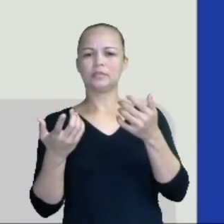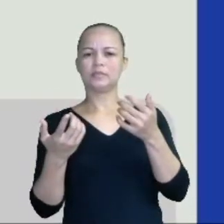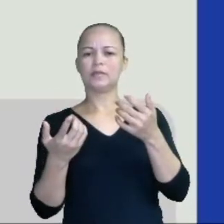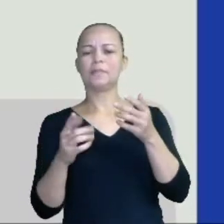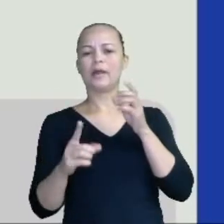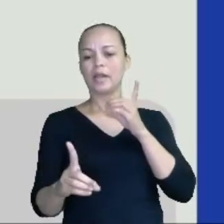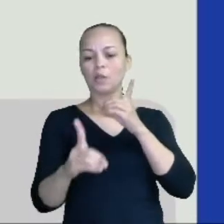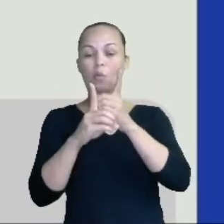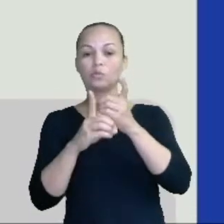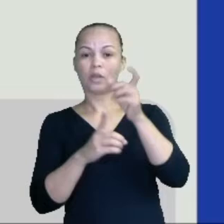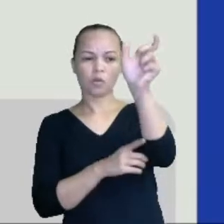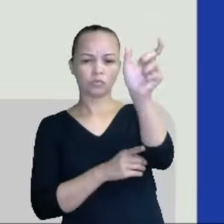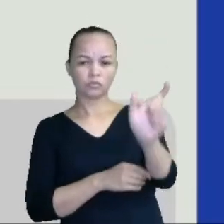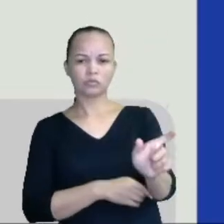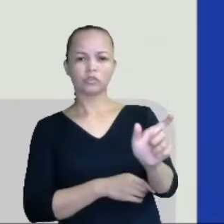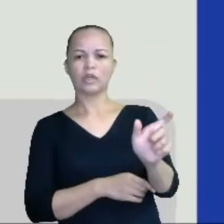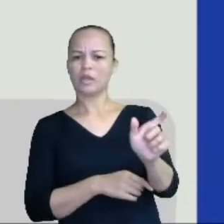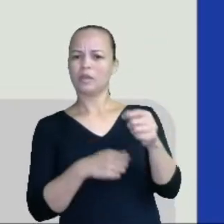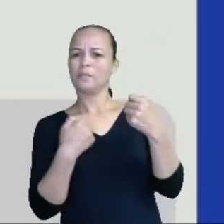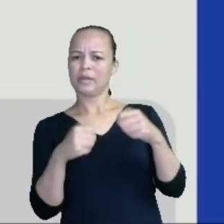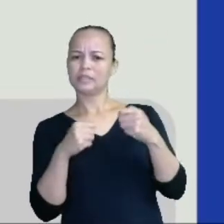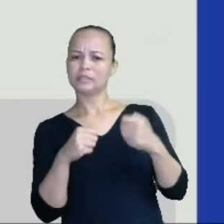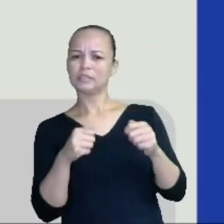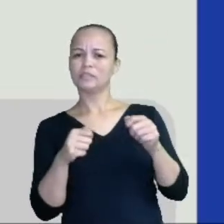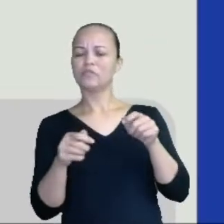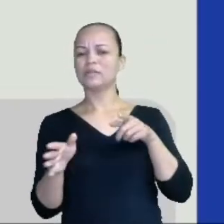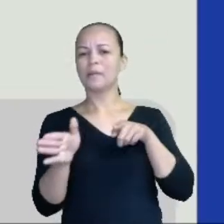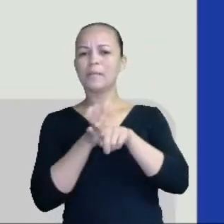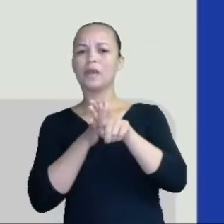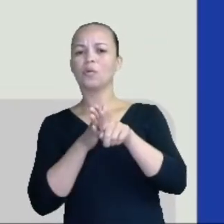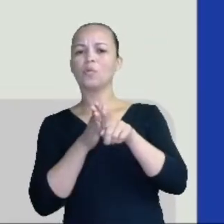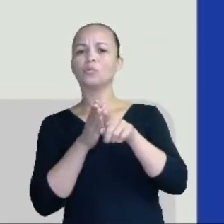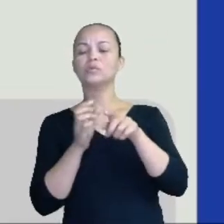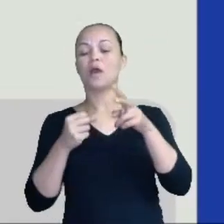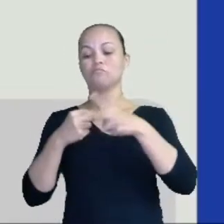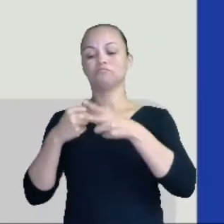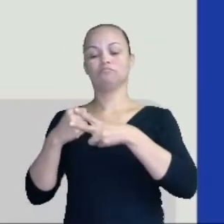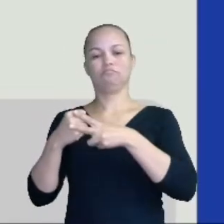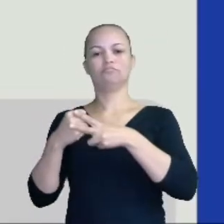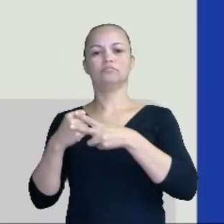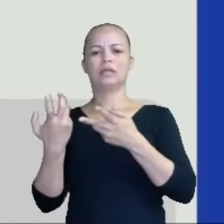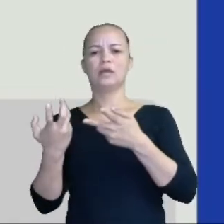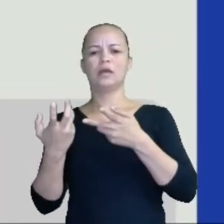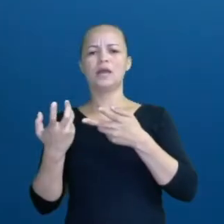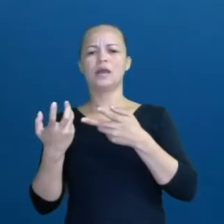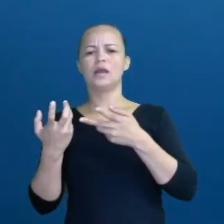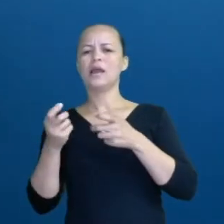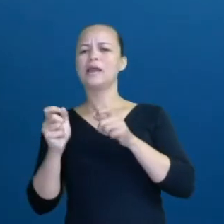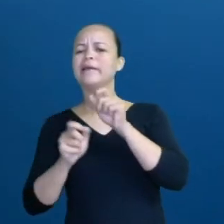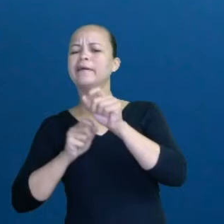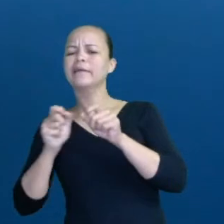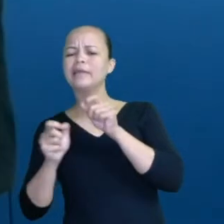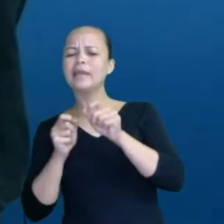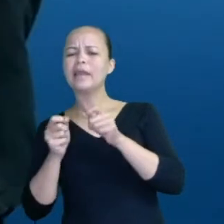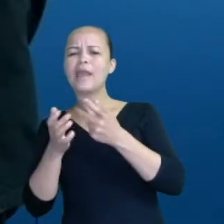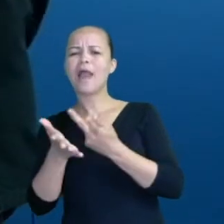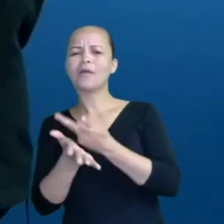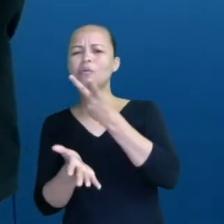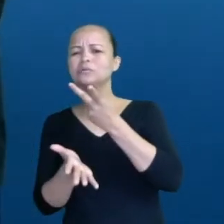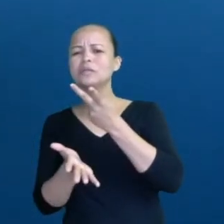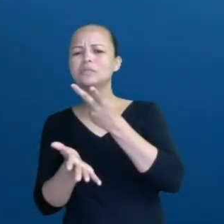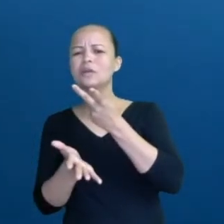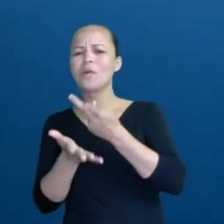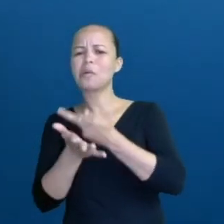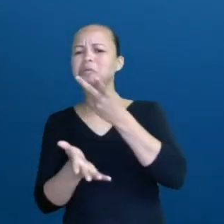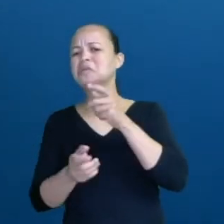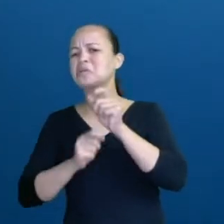para encontrar o sujeito, eu vou ter que fazer a pergunta quem ao verbo, ou seja, quem aconteceu. Ou seja, vem